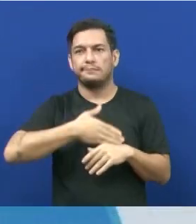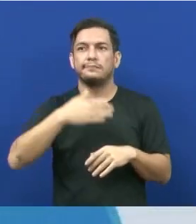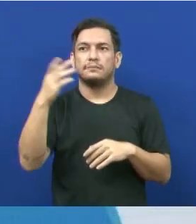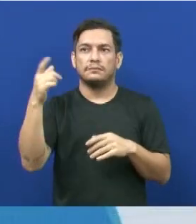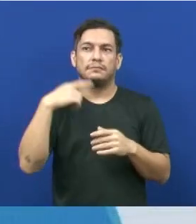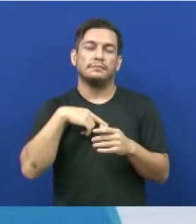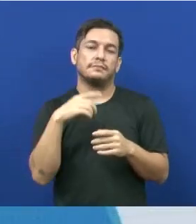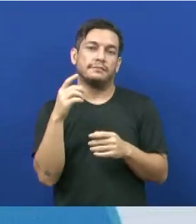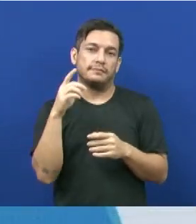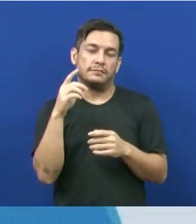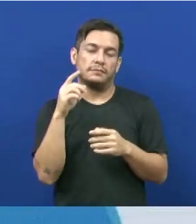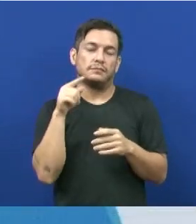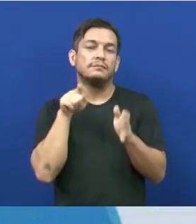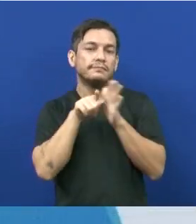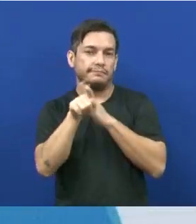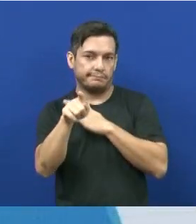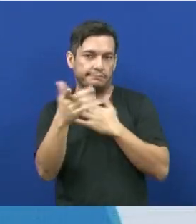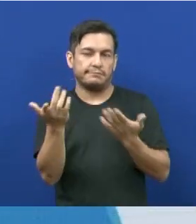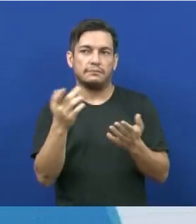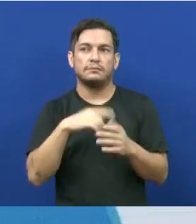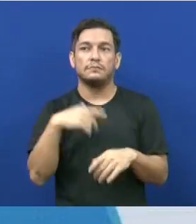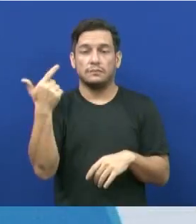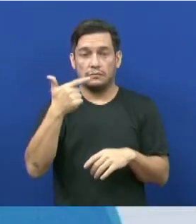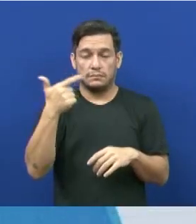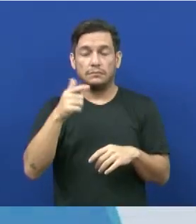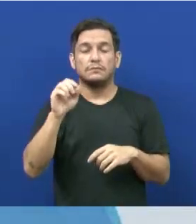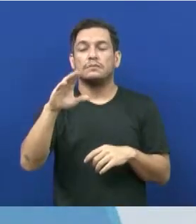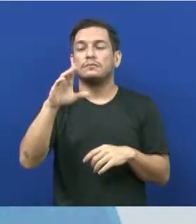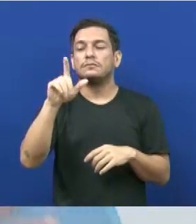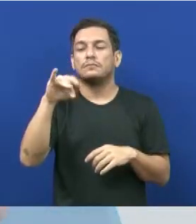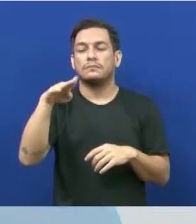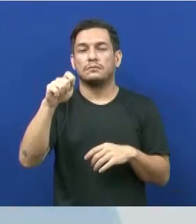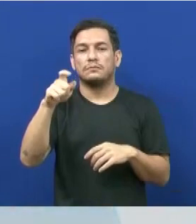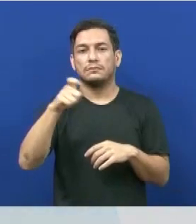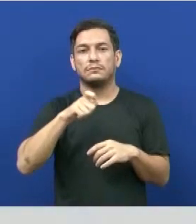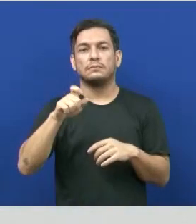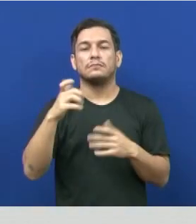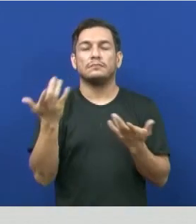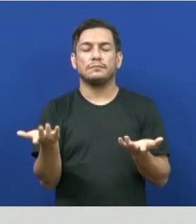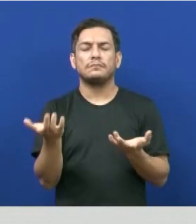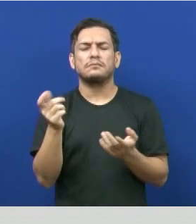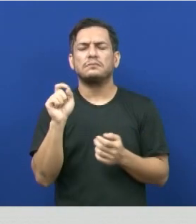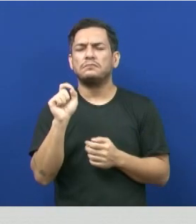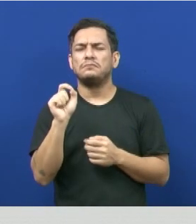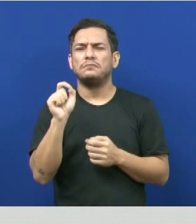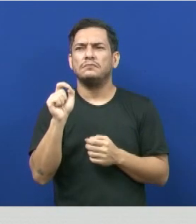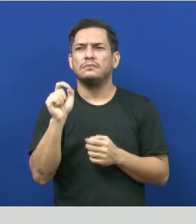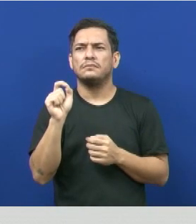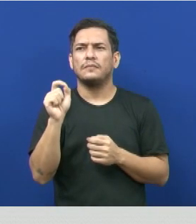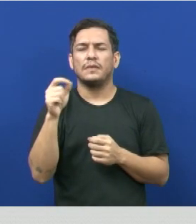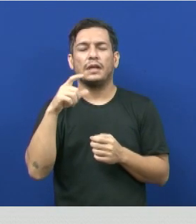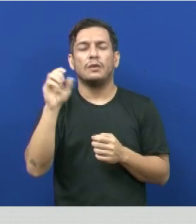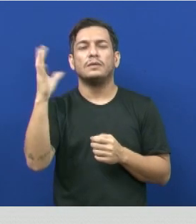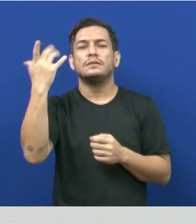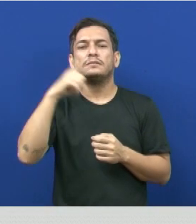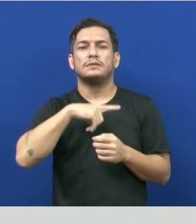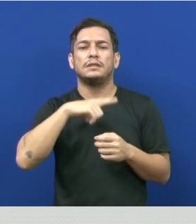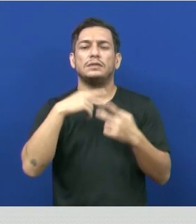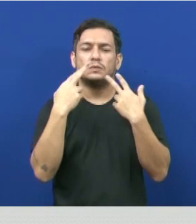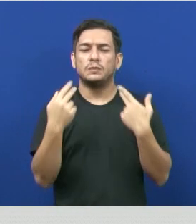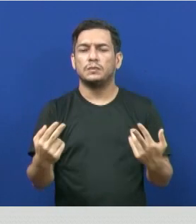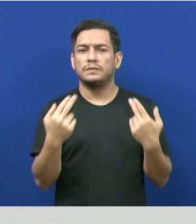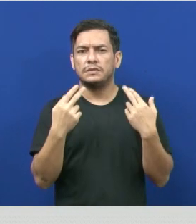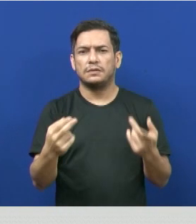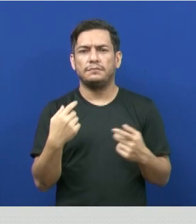prova no caso deste questionamento o segundo momento é o clímax do áudio desse caso o que que esse causo mais traz de novidade